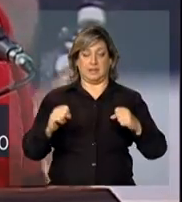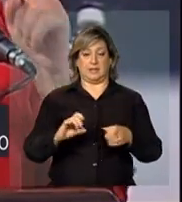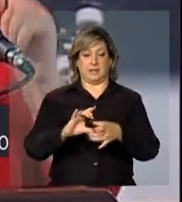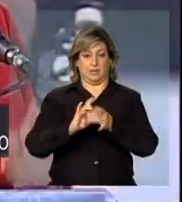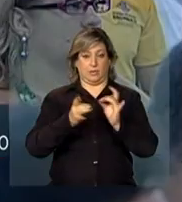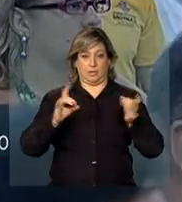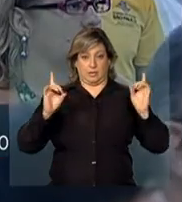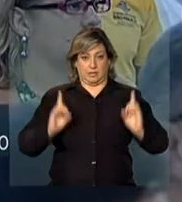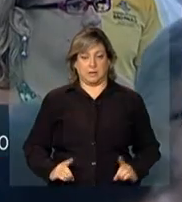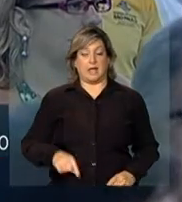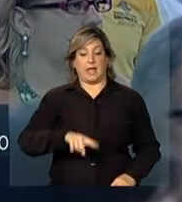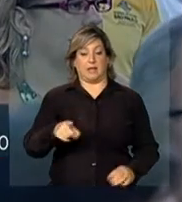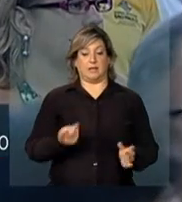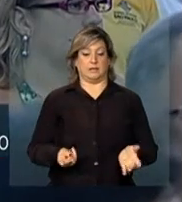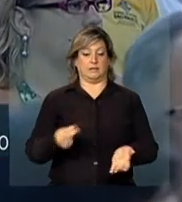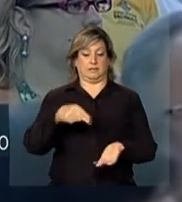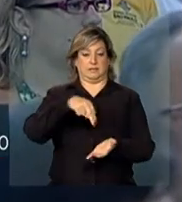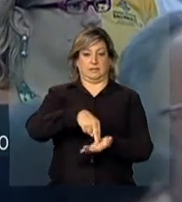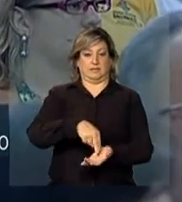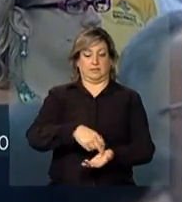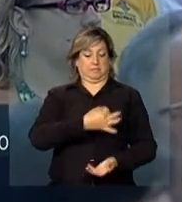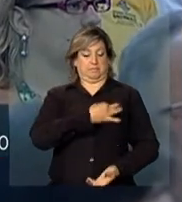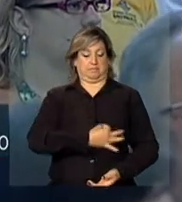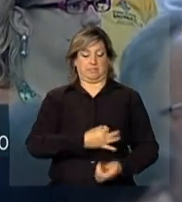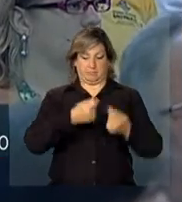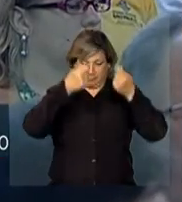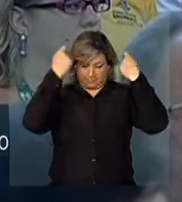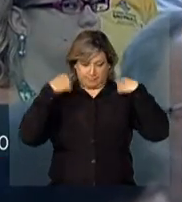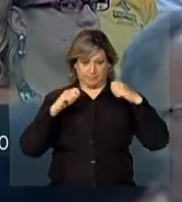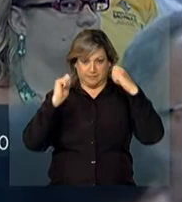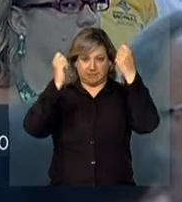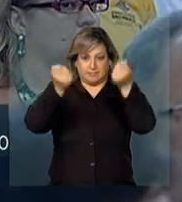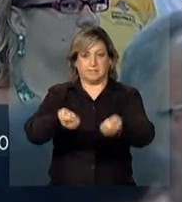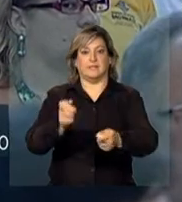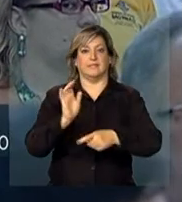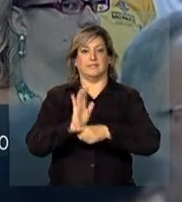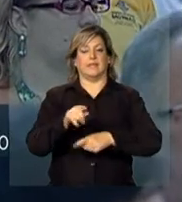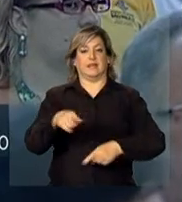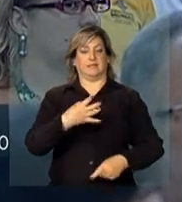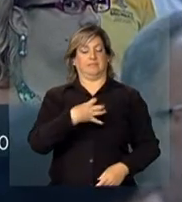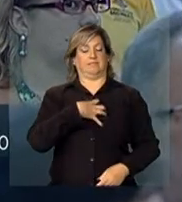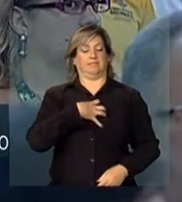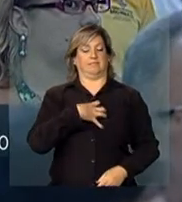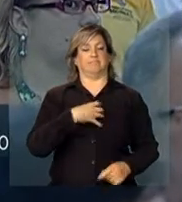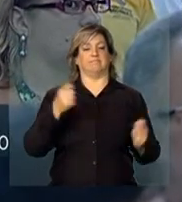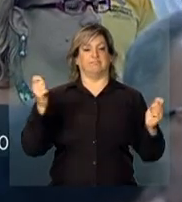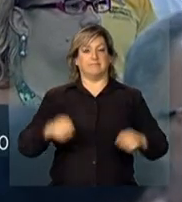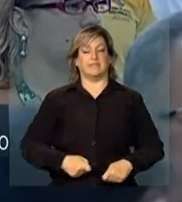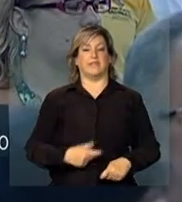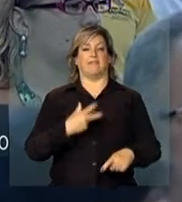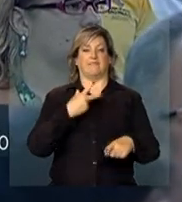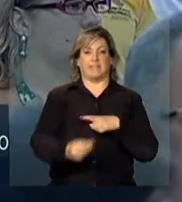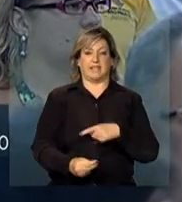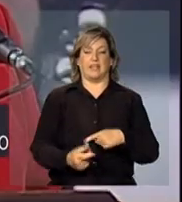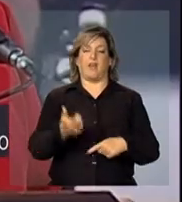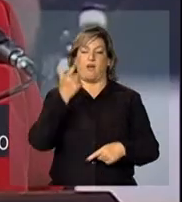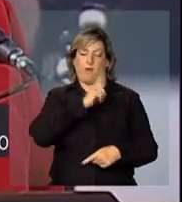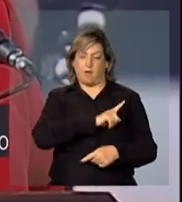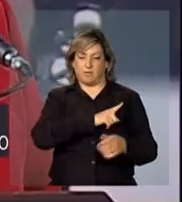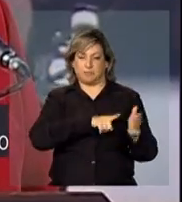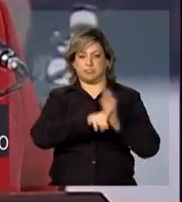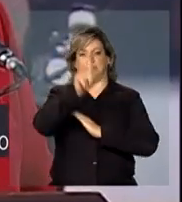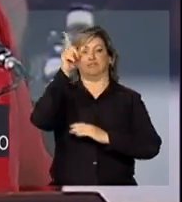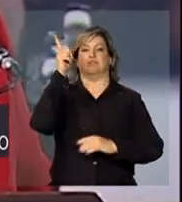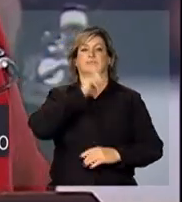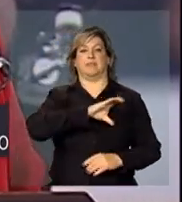subir no pódio eles mostram que com muito esforço com determinação é possível vencer e chegar lá